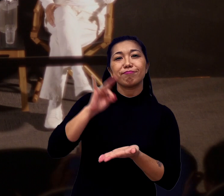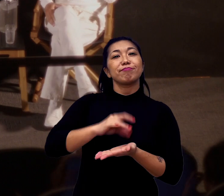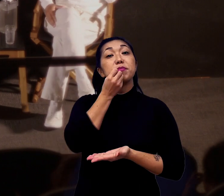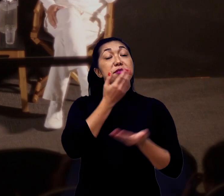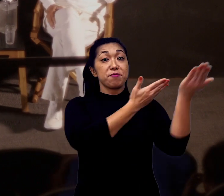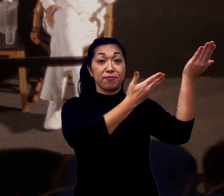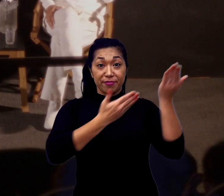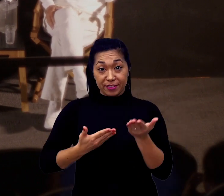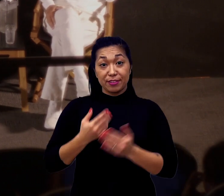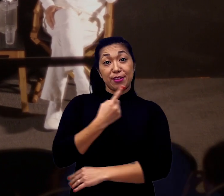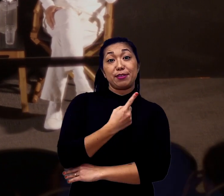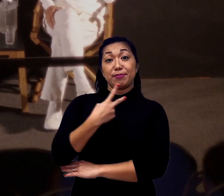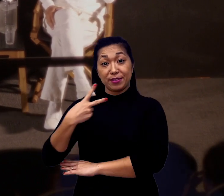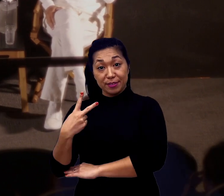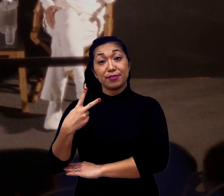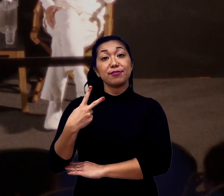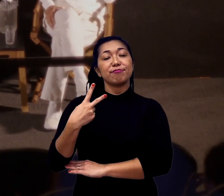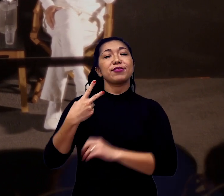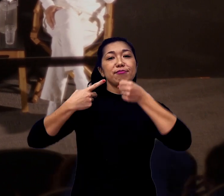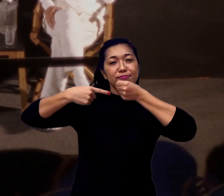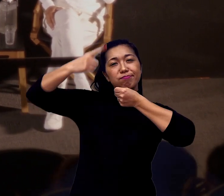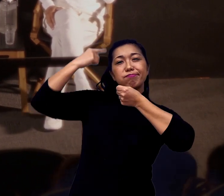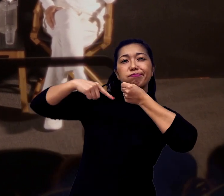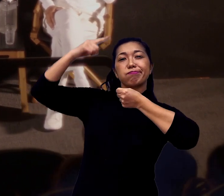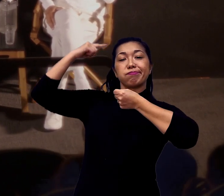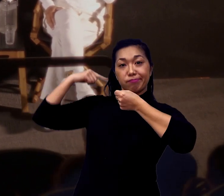Agora, oficialmente, sejam muito bem-vindos à 12ª